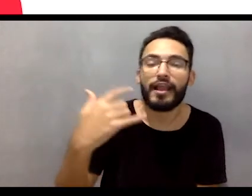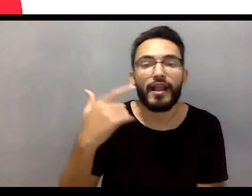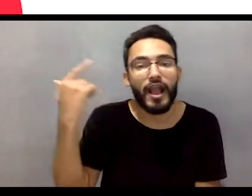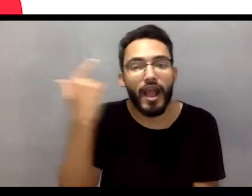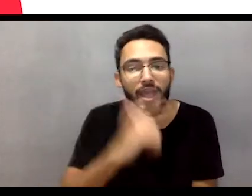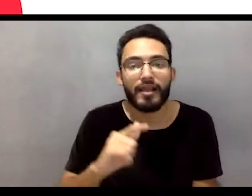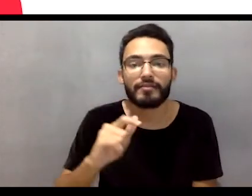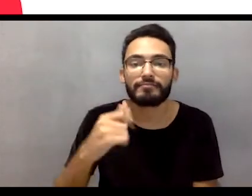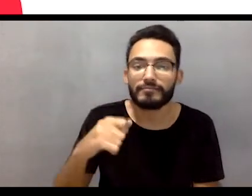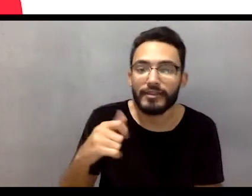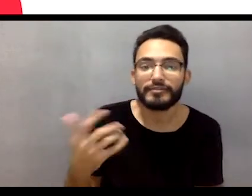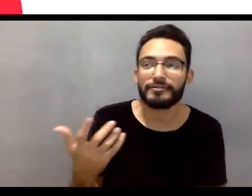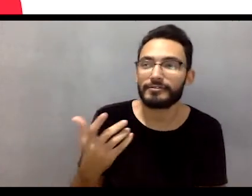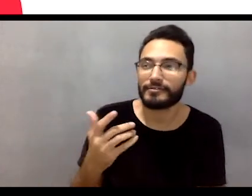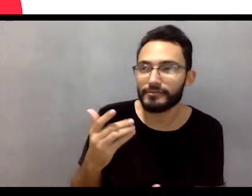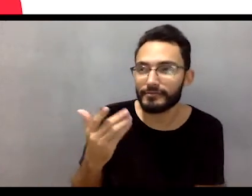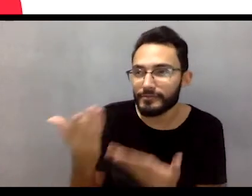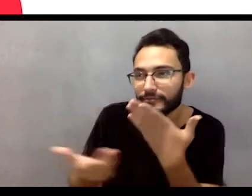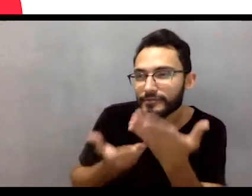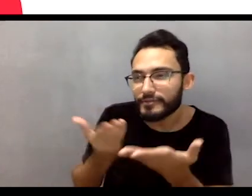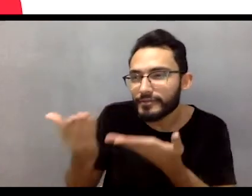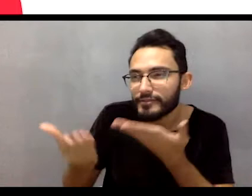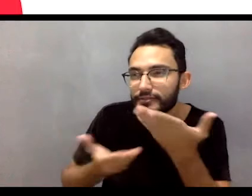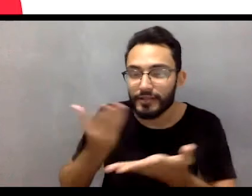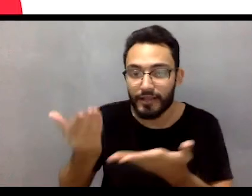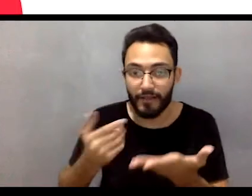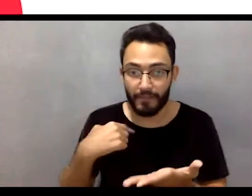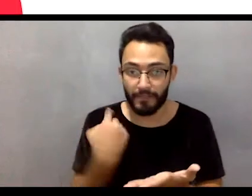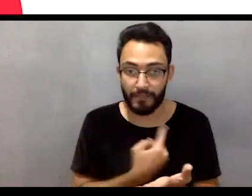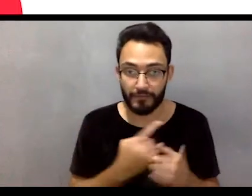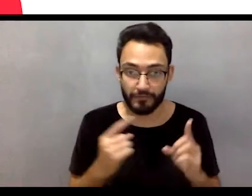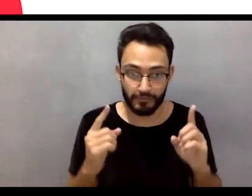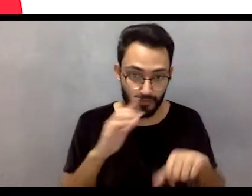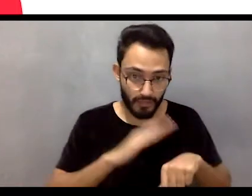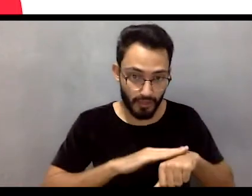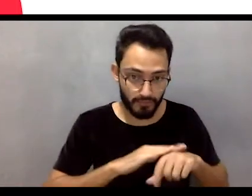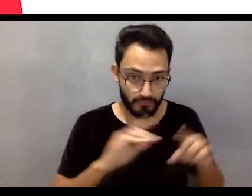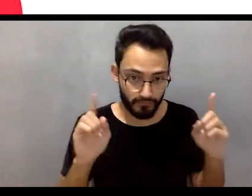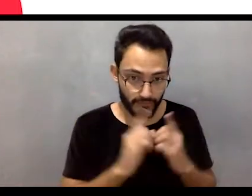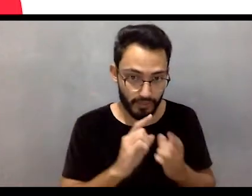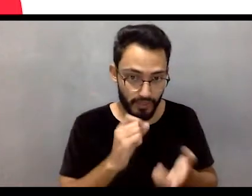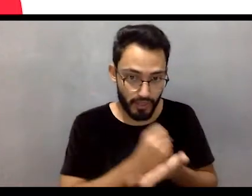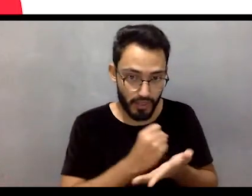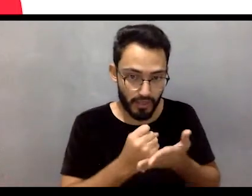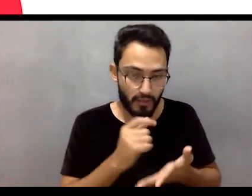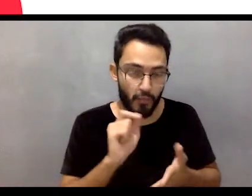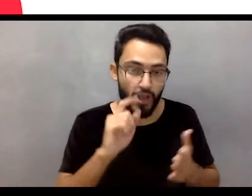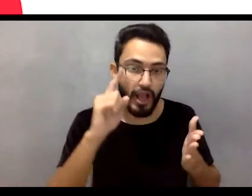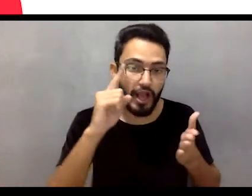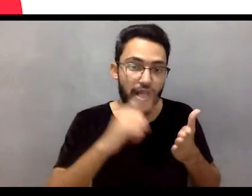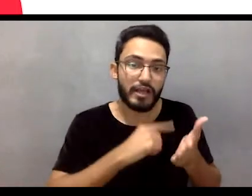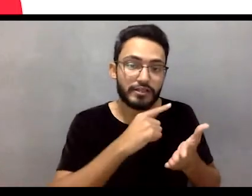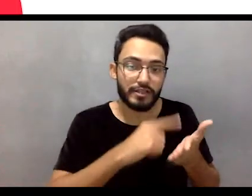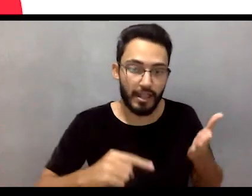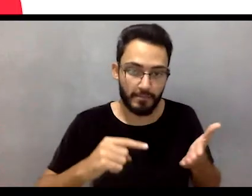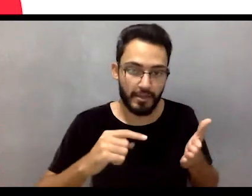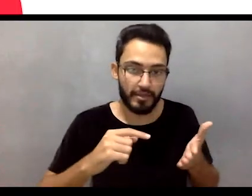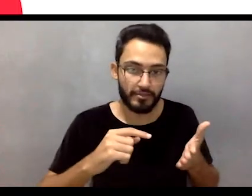resultado-chave aqui? Eu vou reduzir o meu churn de receita, que seria o meu cancelamento,